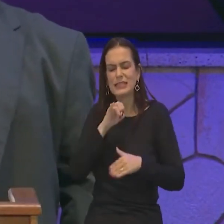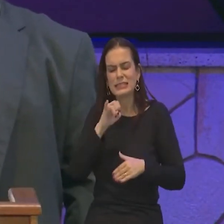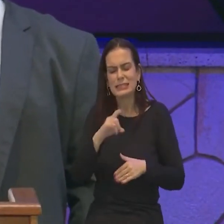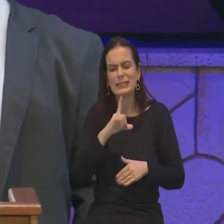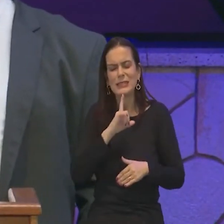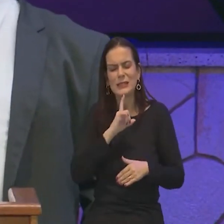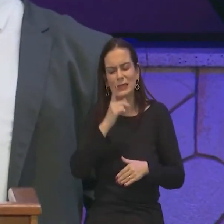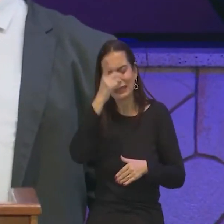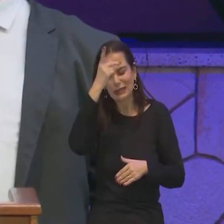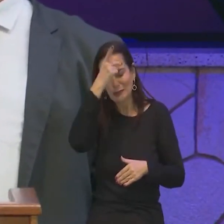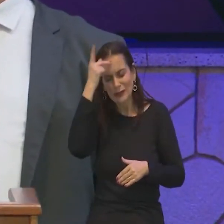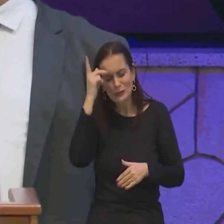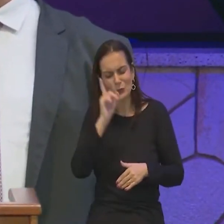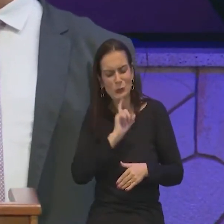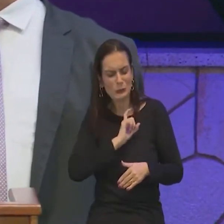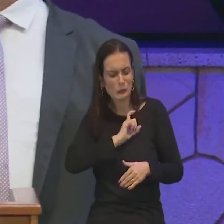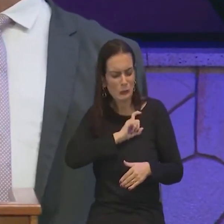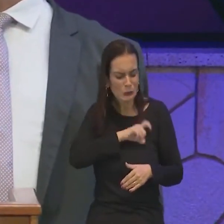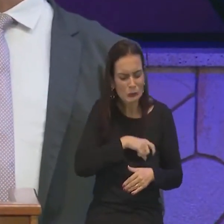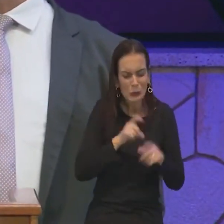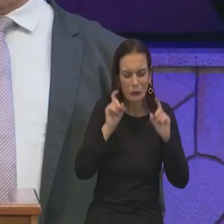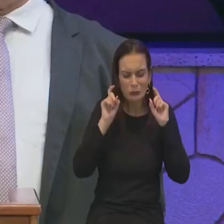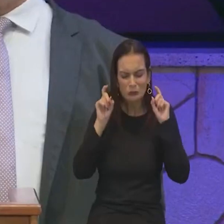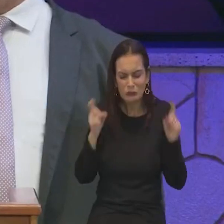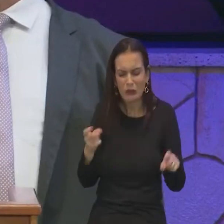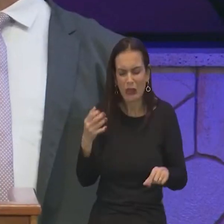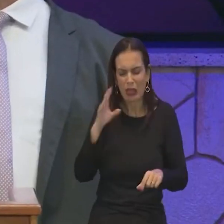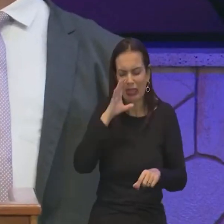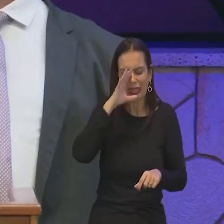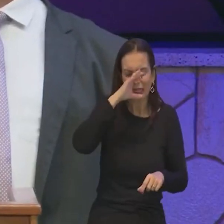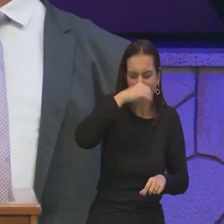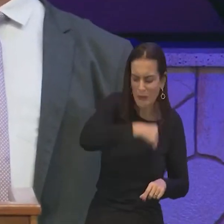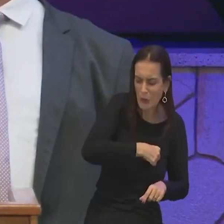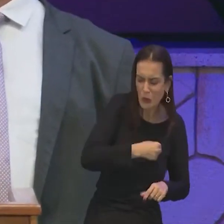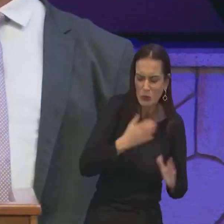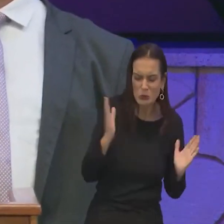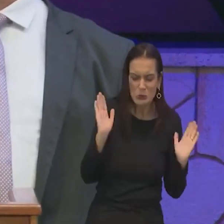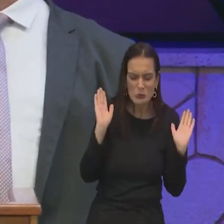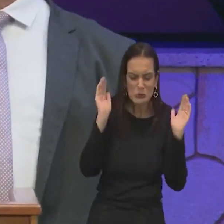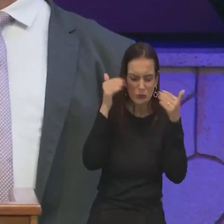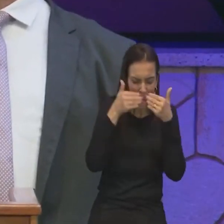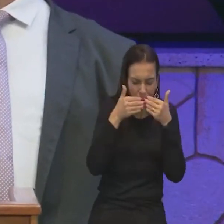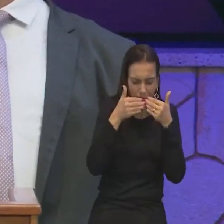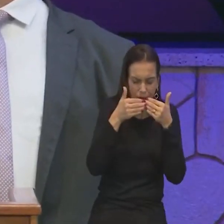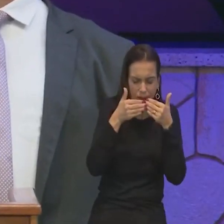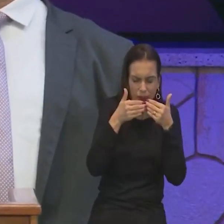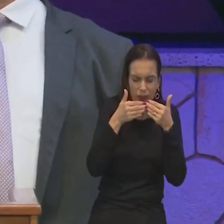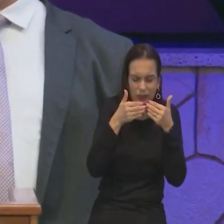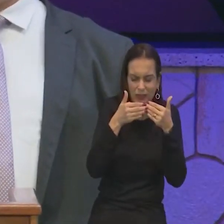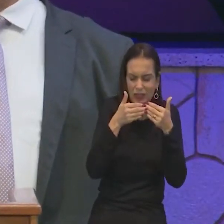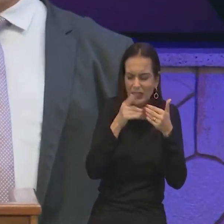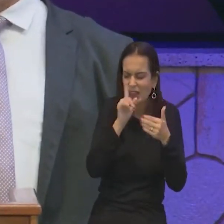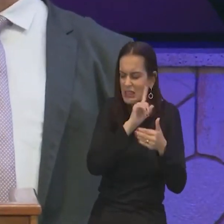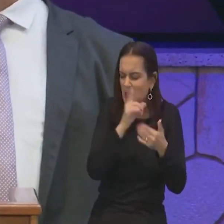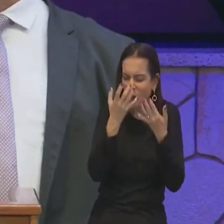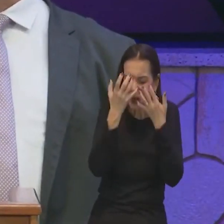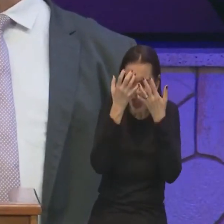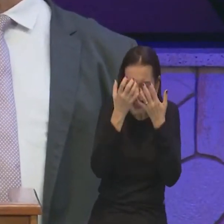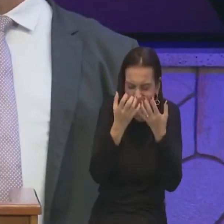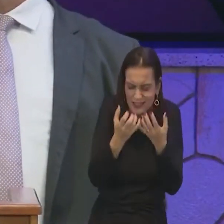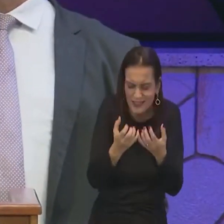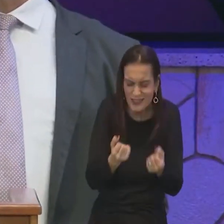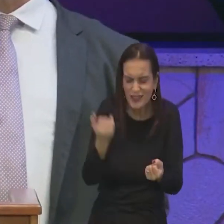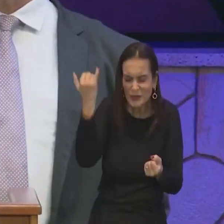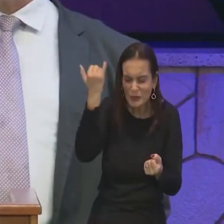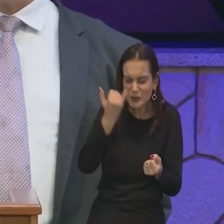endurecendo o seu coração diante do Senhor, teimando, Pai, em não ver a Tua visão, em não reconhecer a Tua visão para a sua